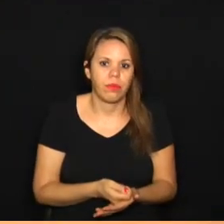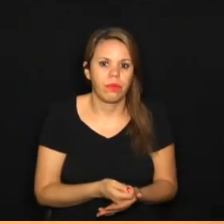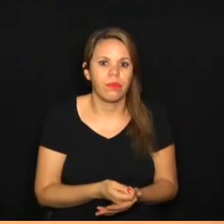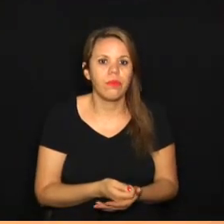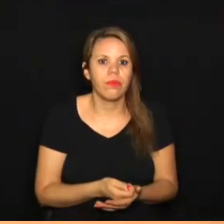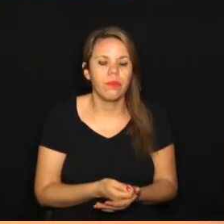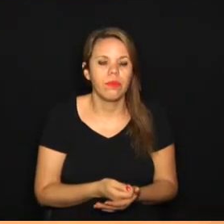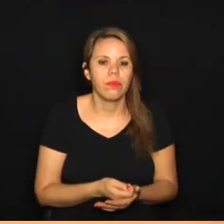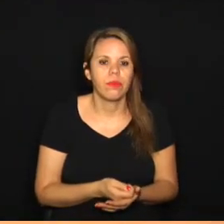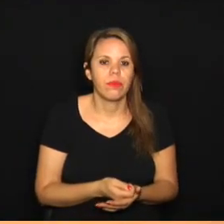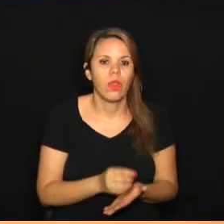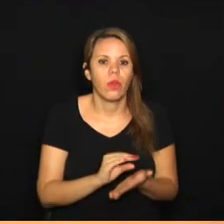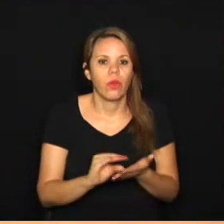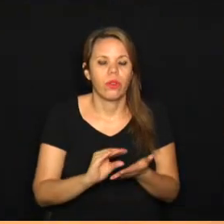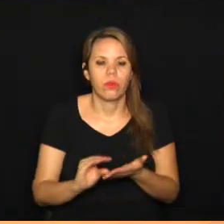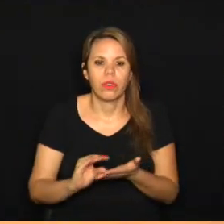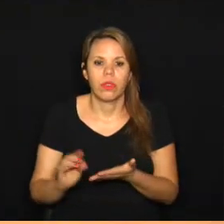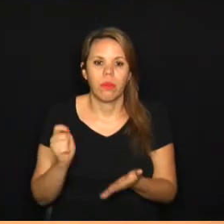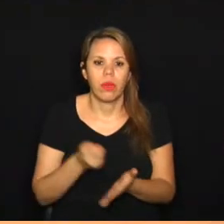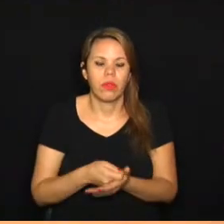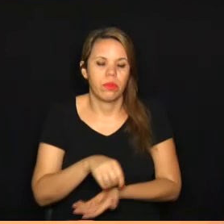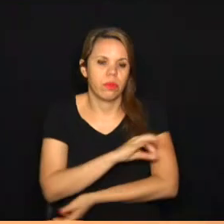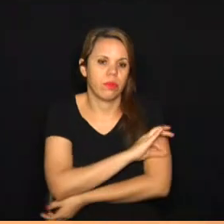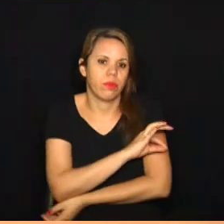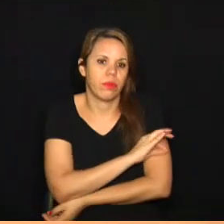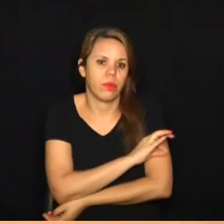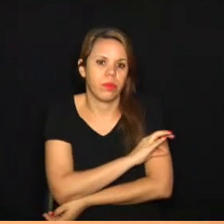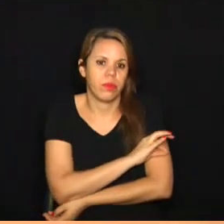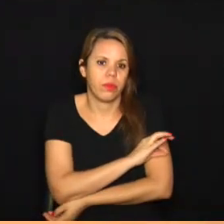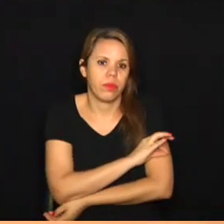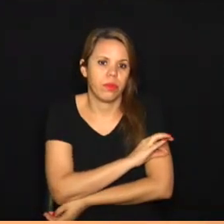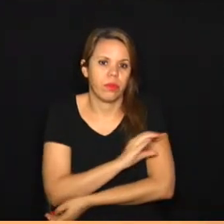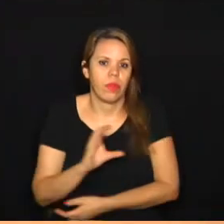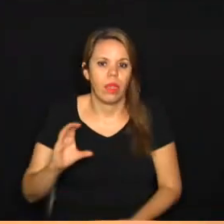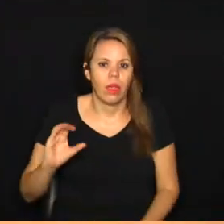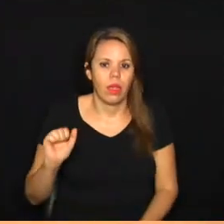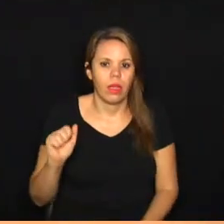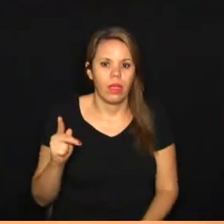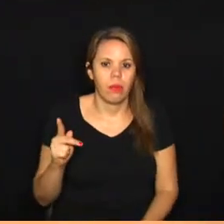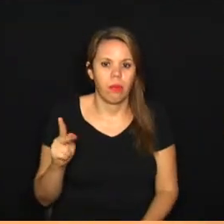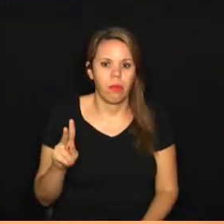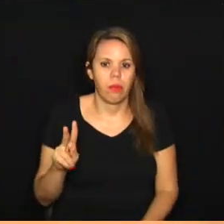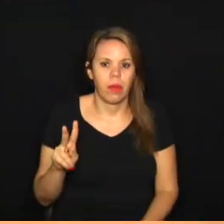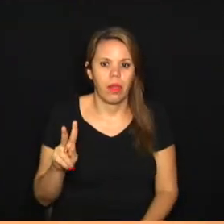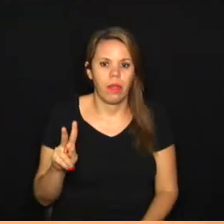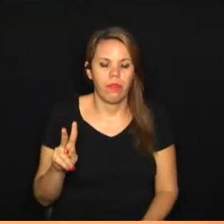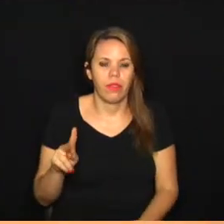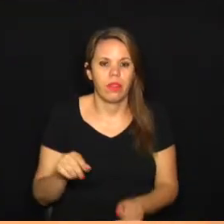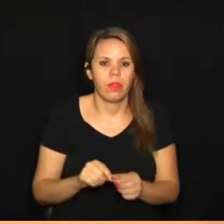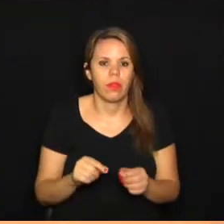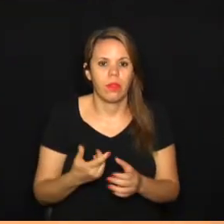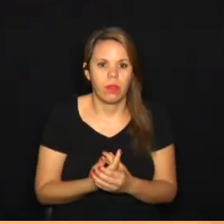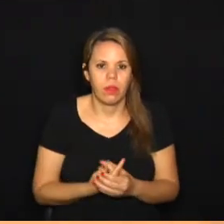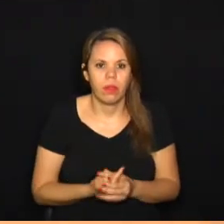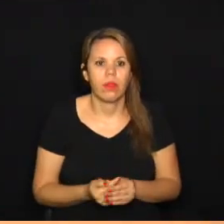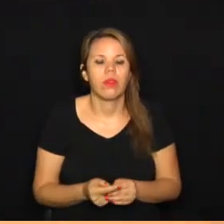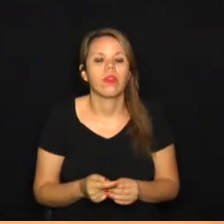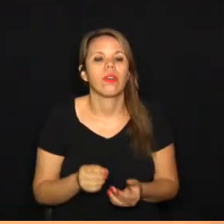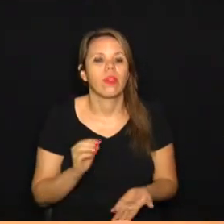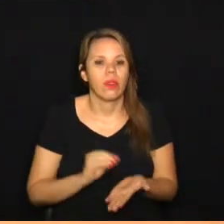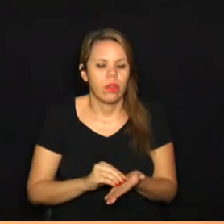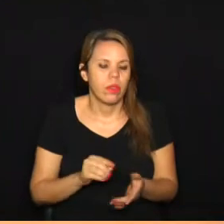da contribuição obrigatória da prefeitura para o Camprev, tem a cobertura do déficit do fundo financeiro? O déficit financeiro,